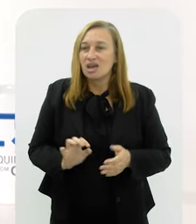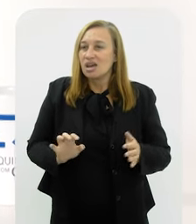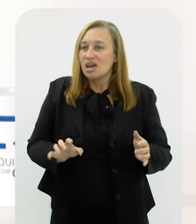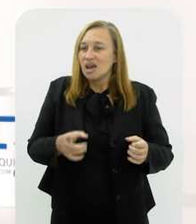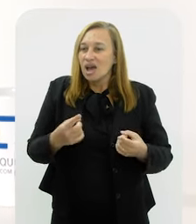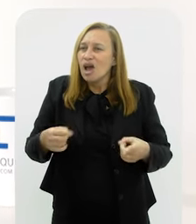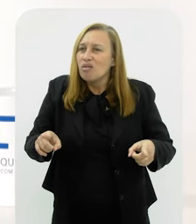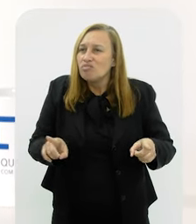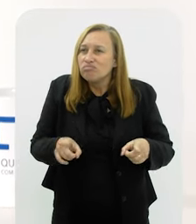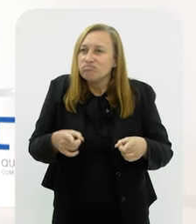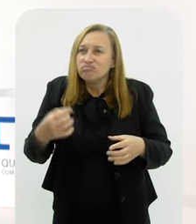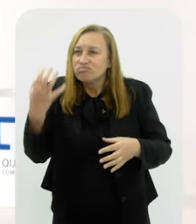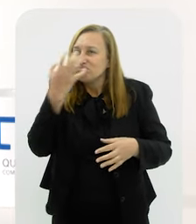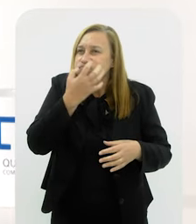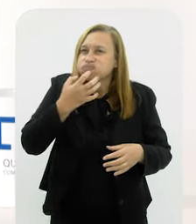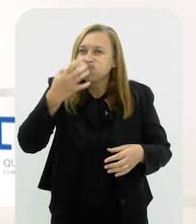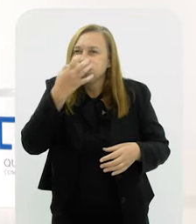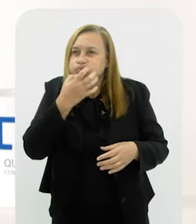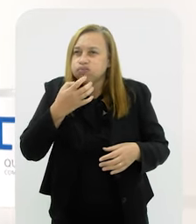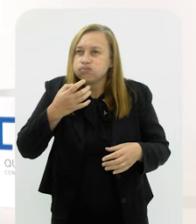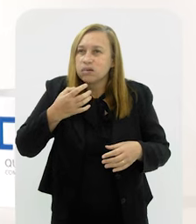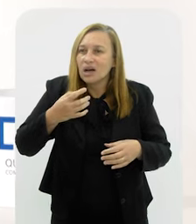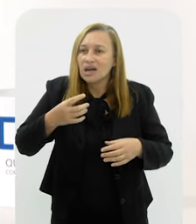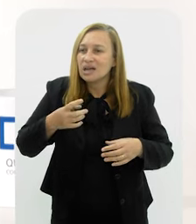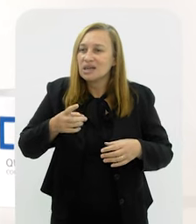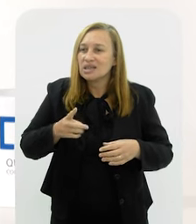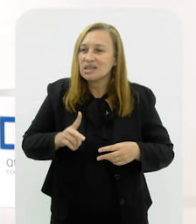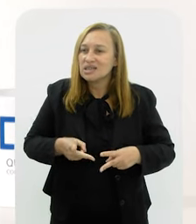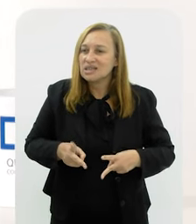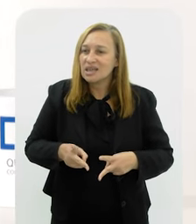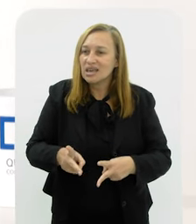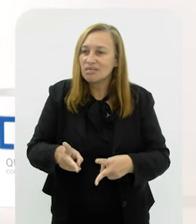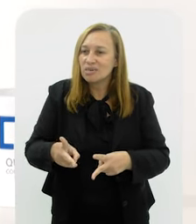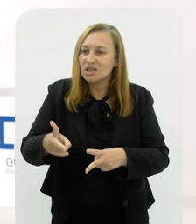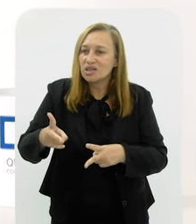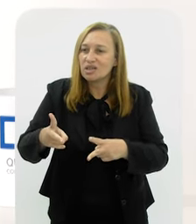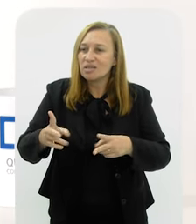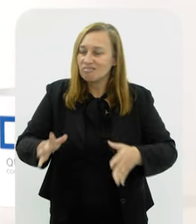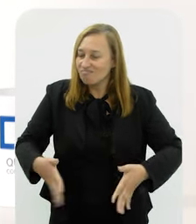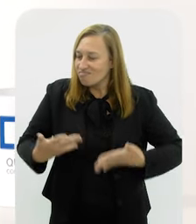que a música sempre me levou.